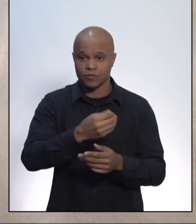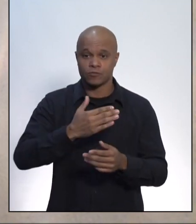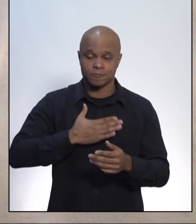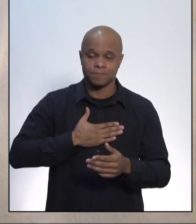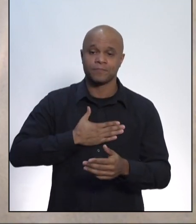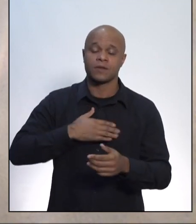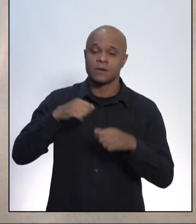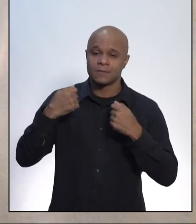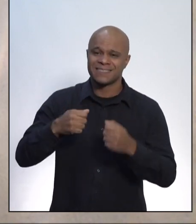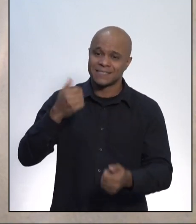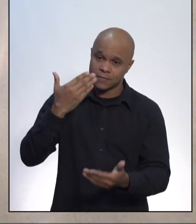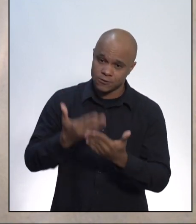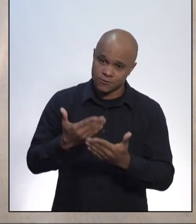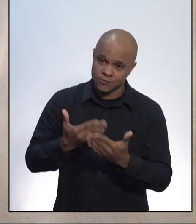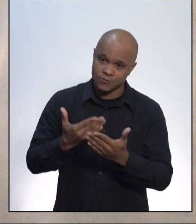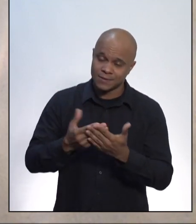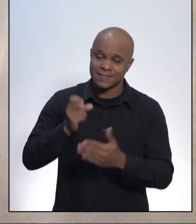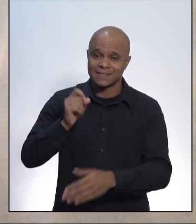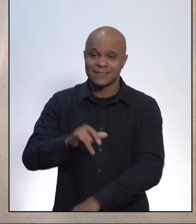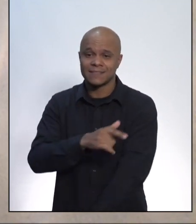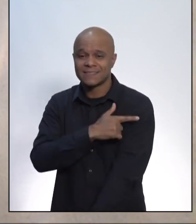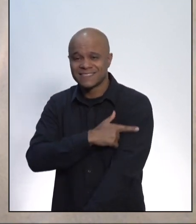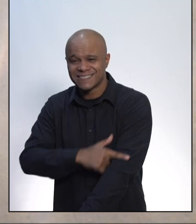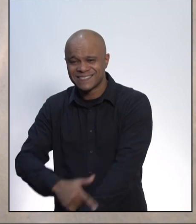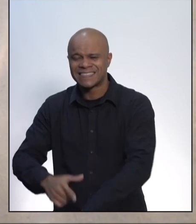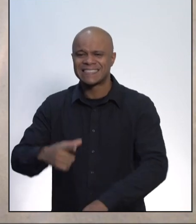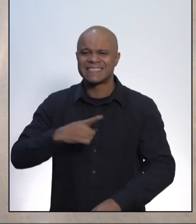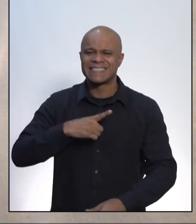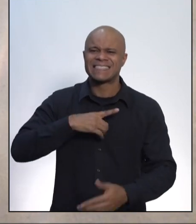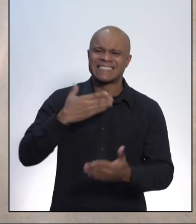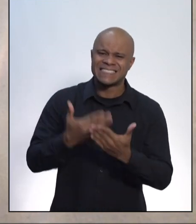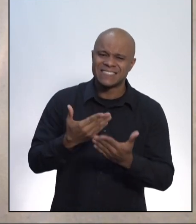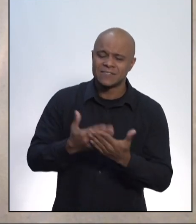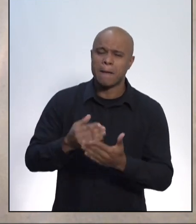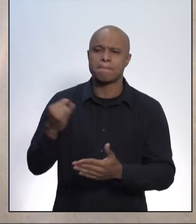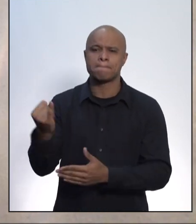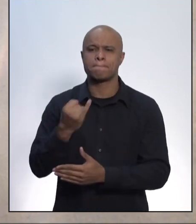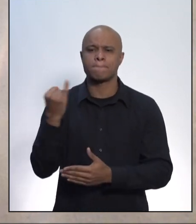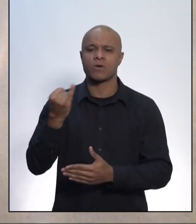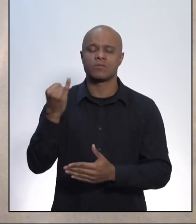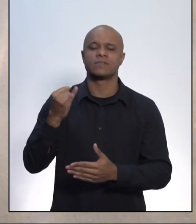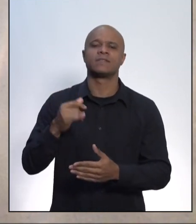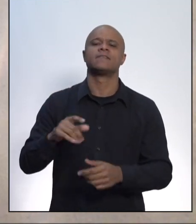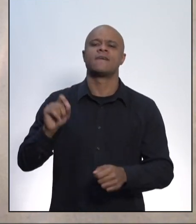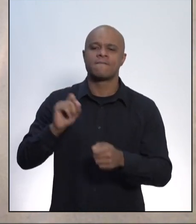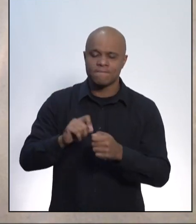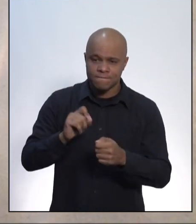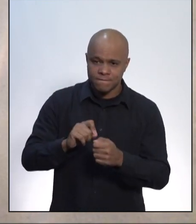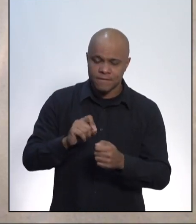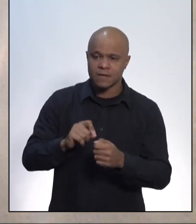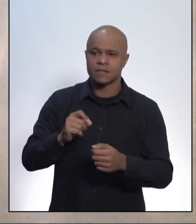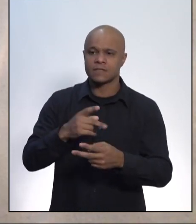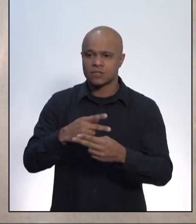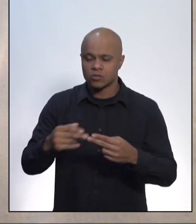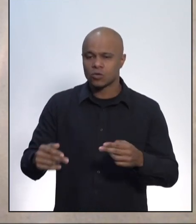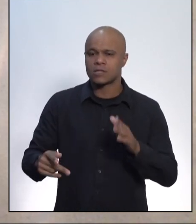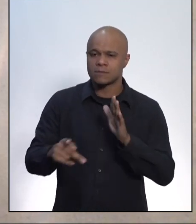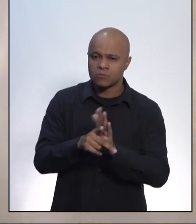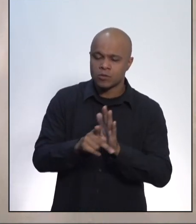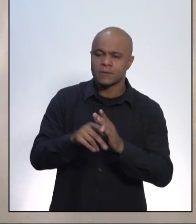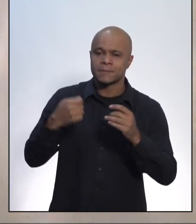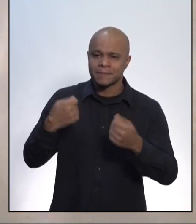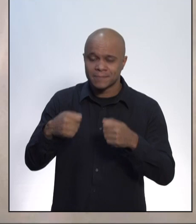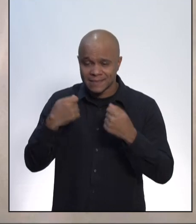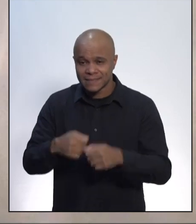você supera qualquer coisa com educação, tá? Então, estudar é fundamental. Concluam o ensino médio, busquem fazer